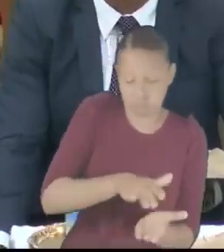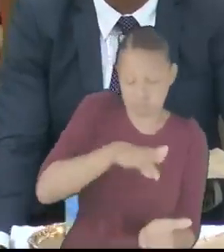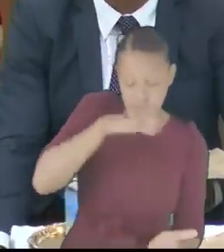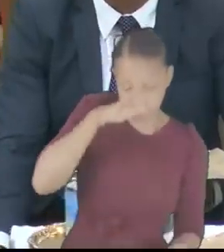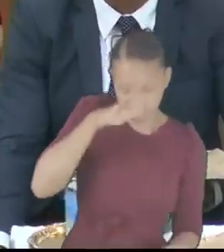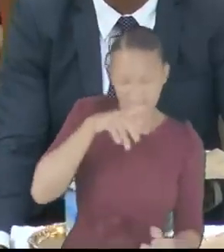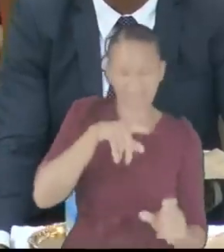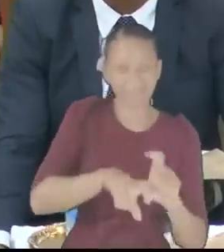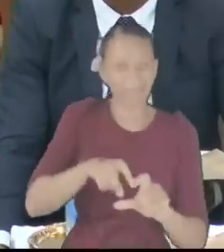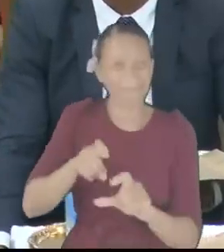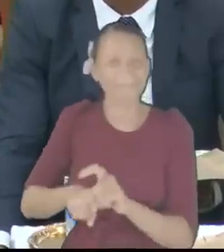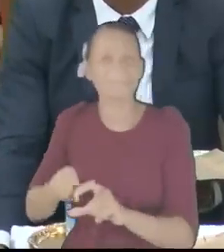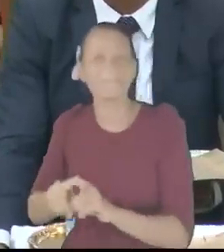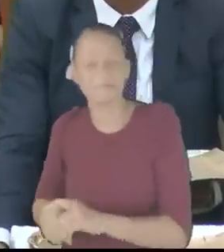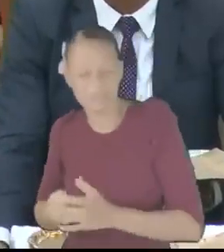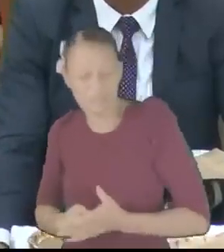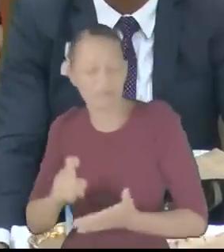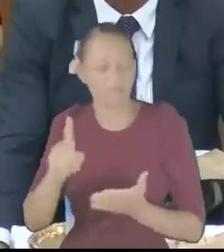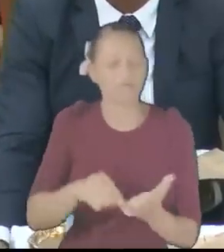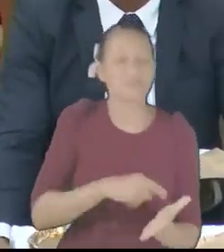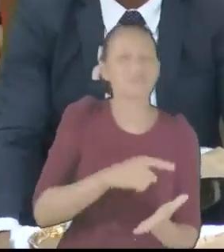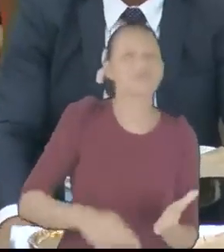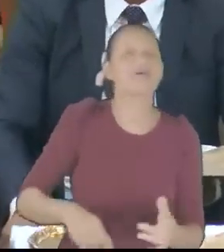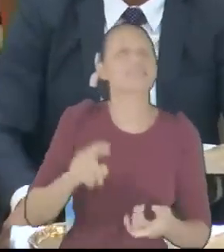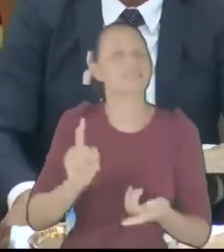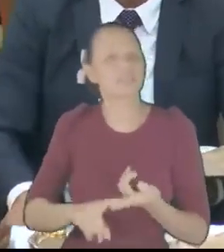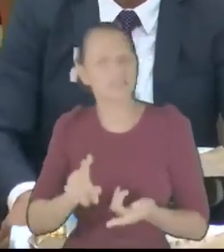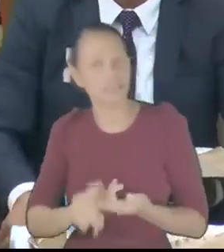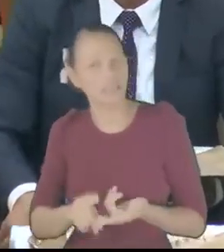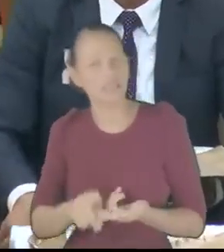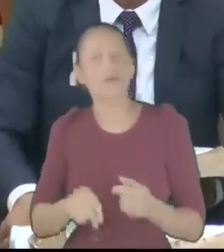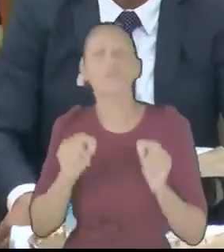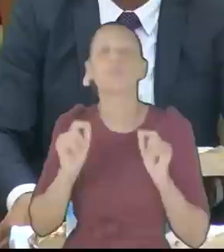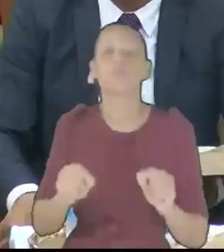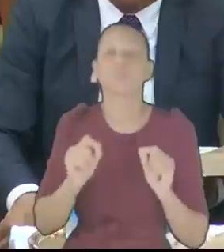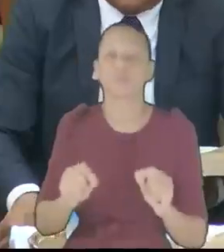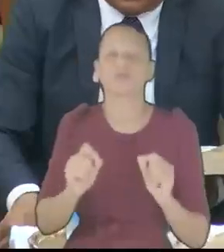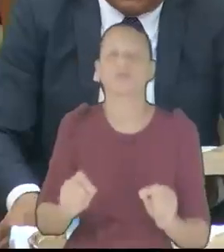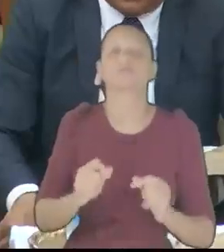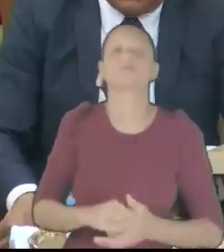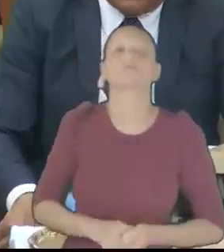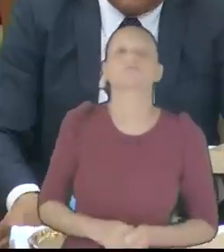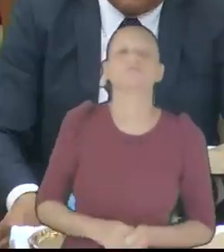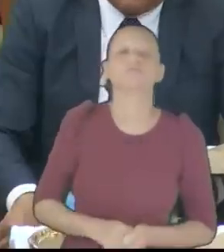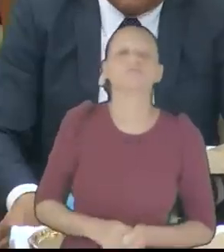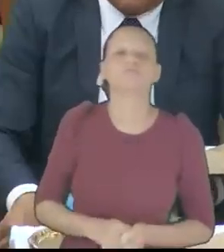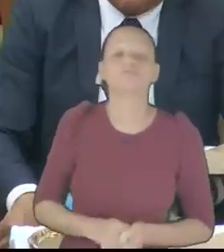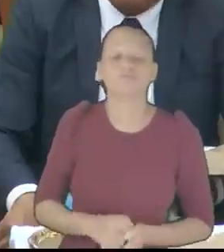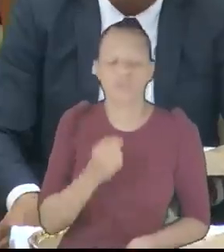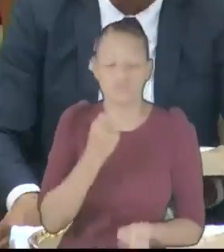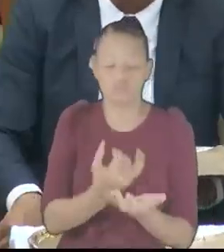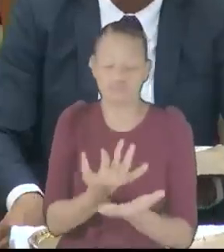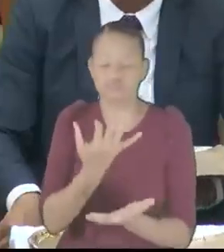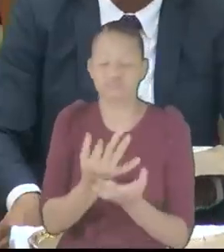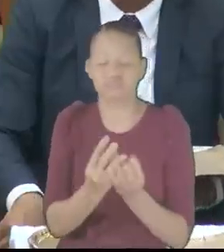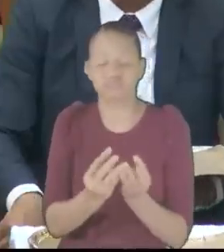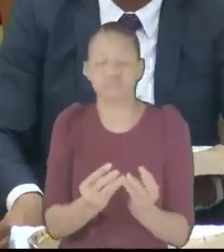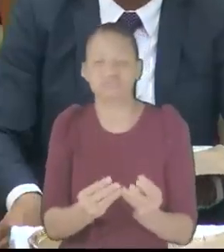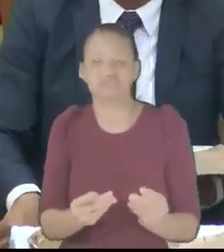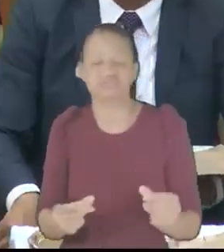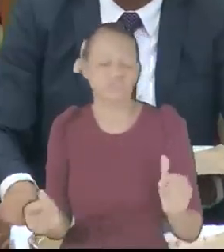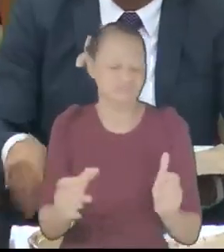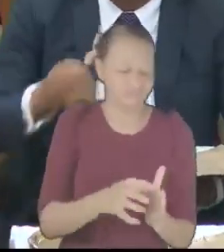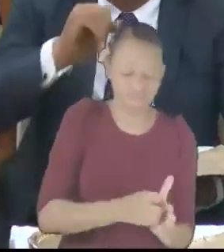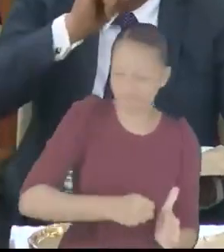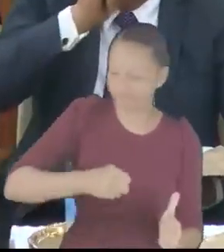aleluia, ele podia ser riscado e poderia também ser o que, meus amados irmãos? Queimado,